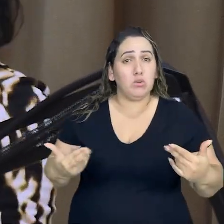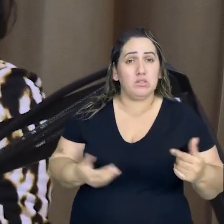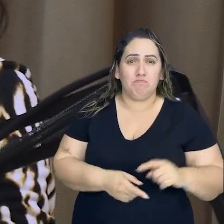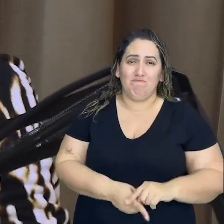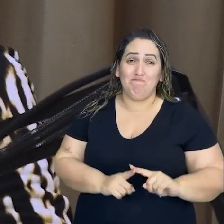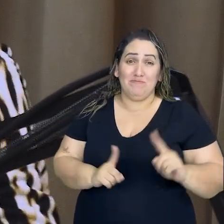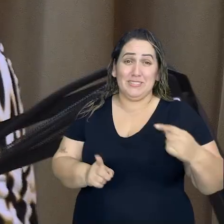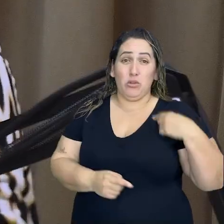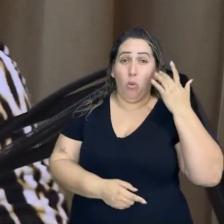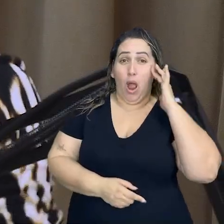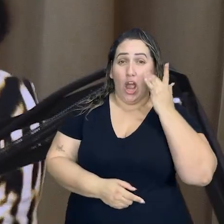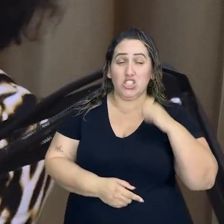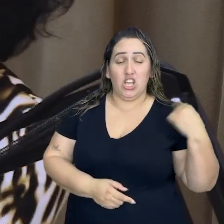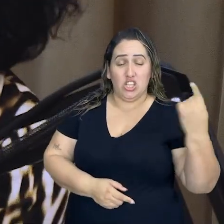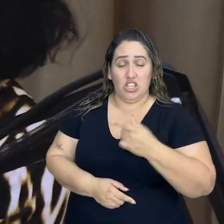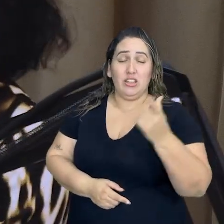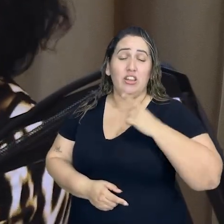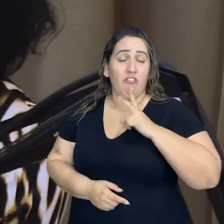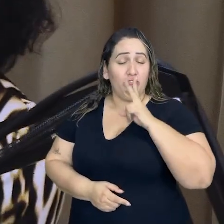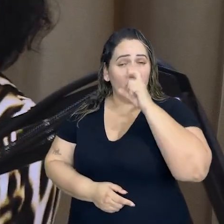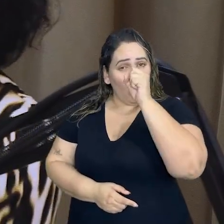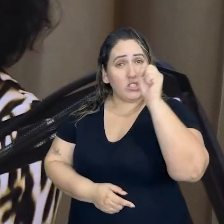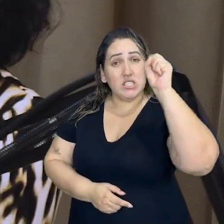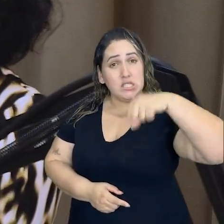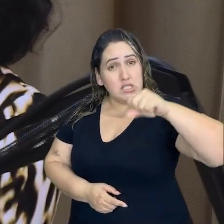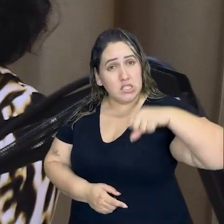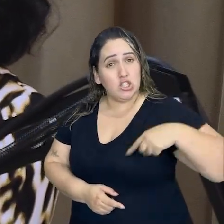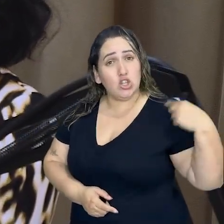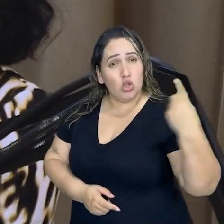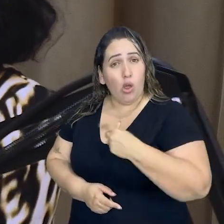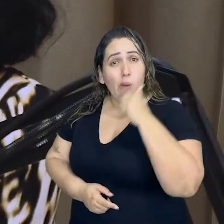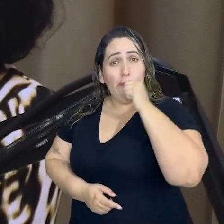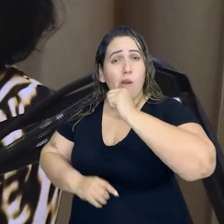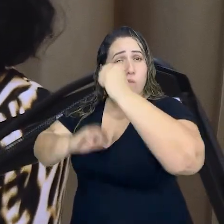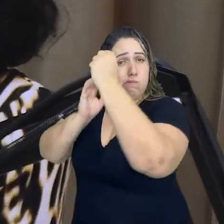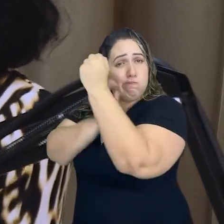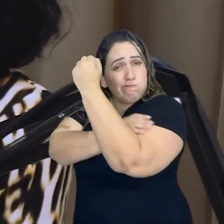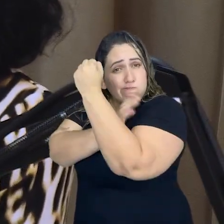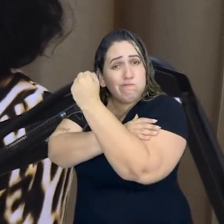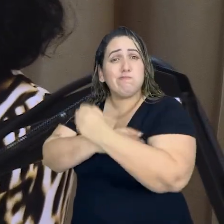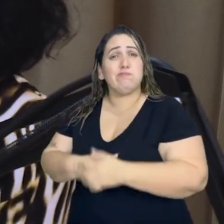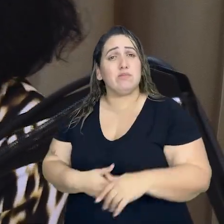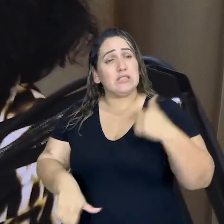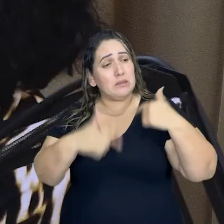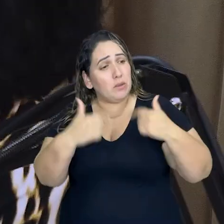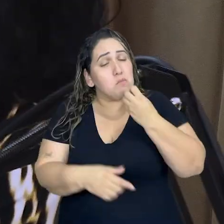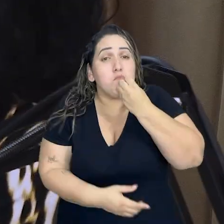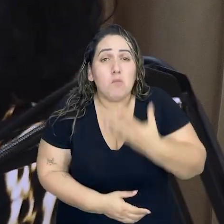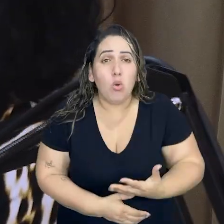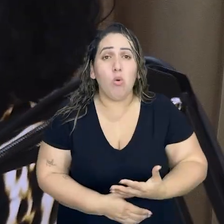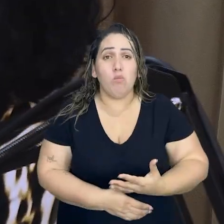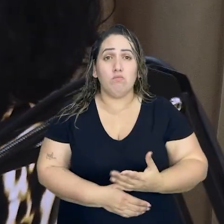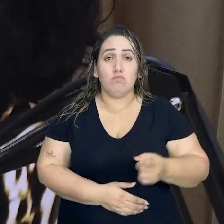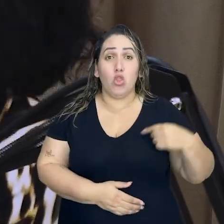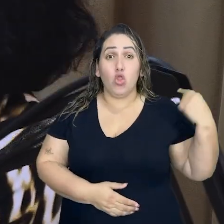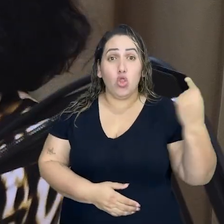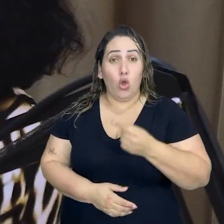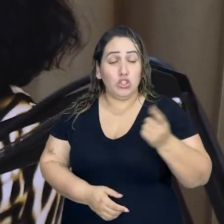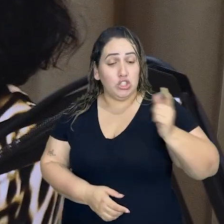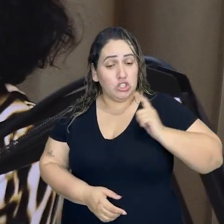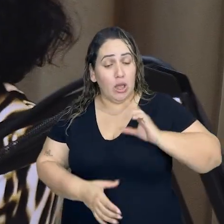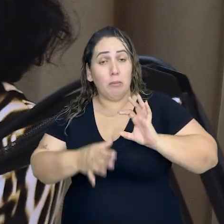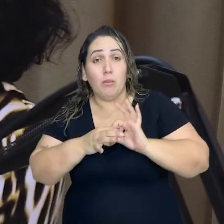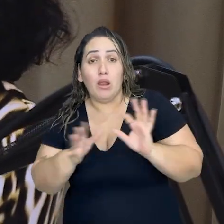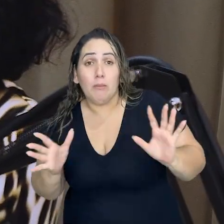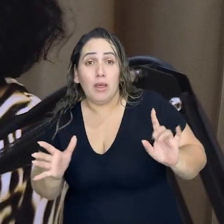Em qualquer campo, no caso, né? Mas eu acho que nós temos força suficiente, nós temos uma